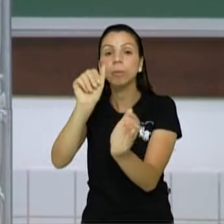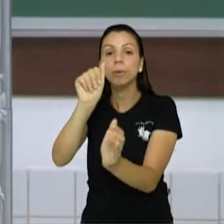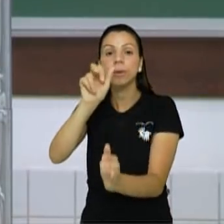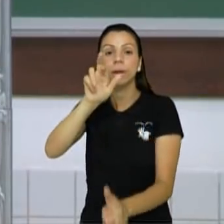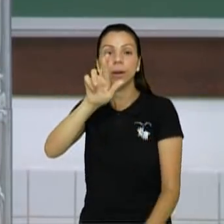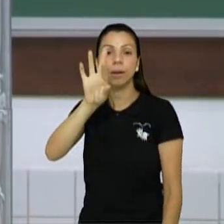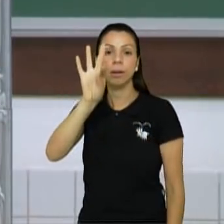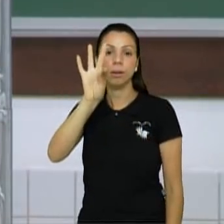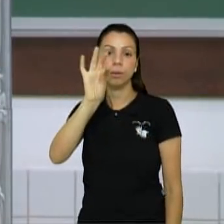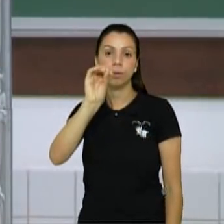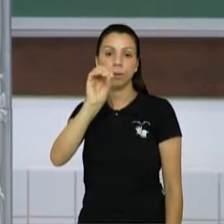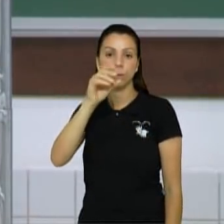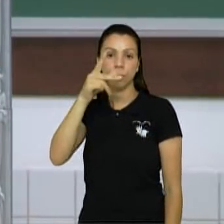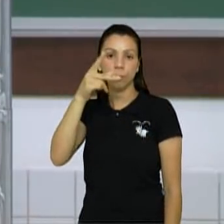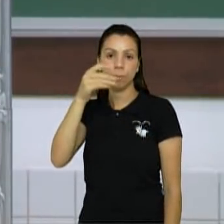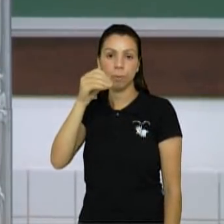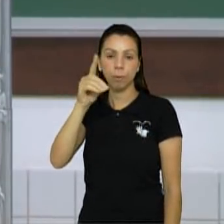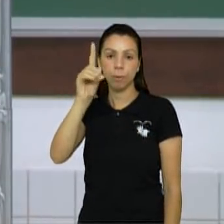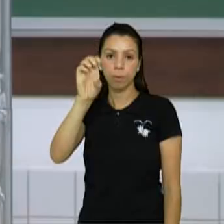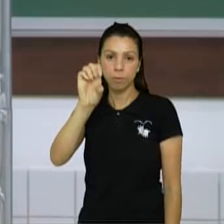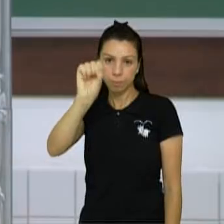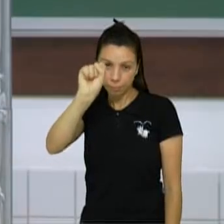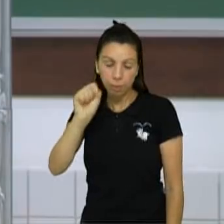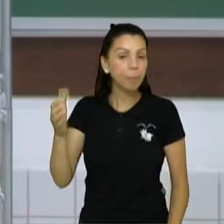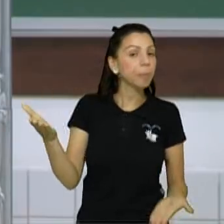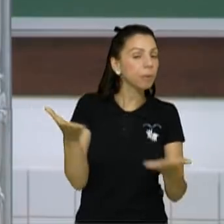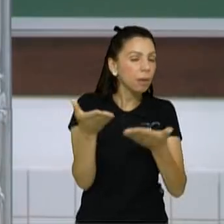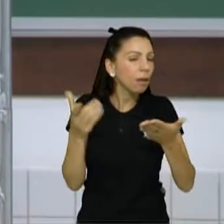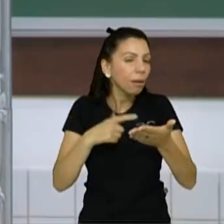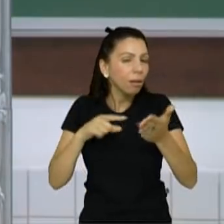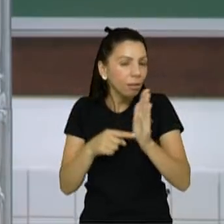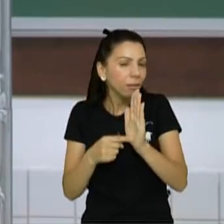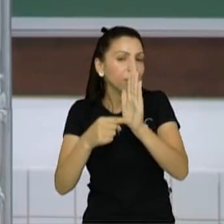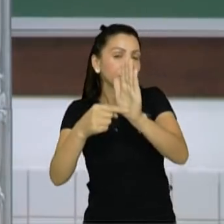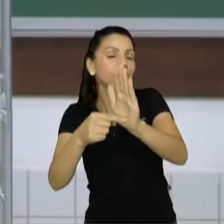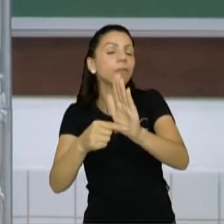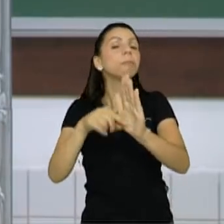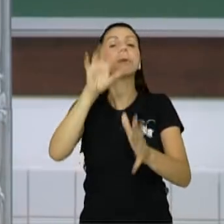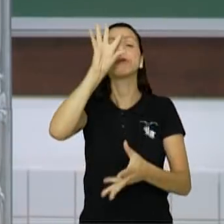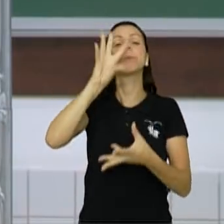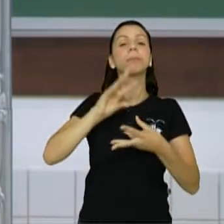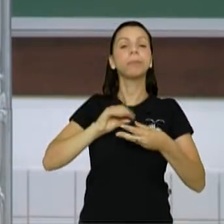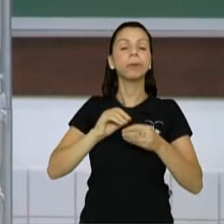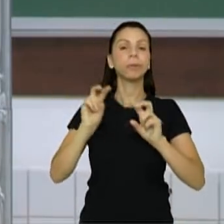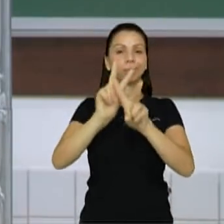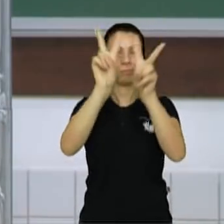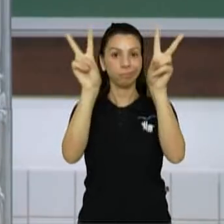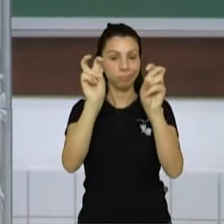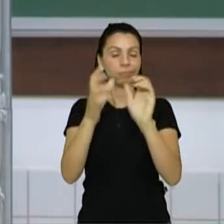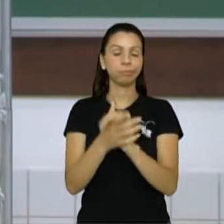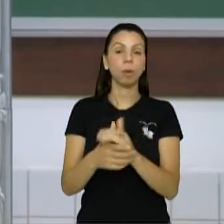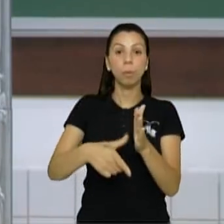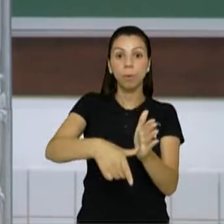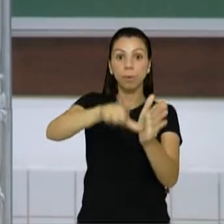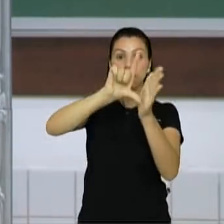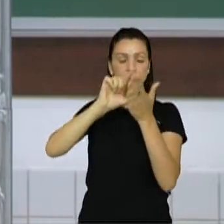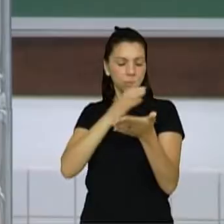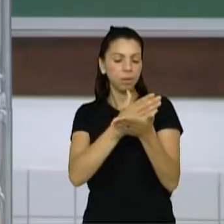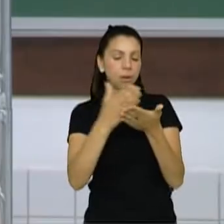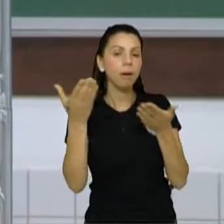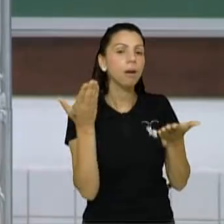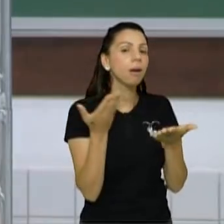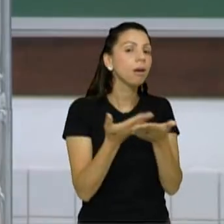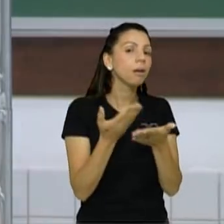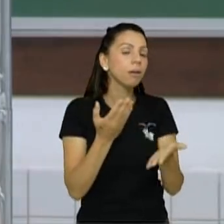Nós temos vários representantes aqui no nosso cenário e eles vão nos ajudar a entender esse assunto. Antes de começar a aula, vamos